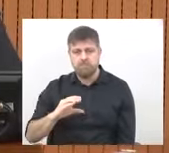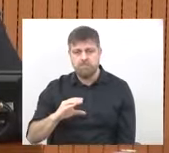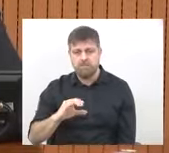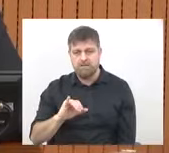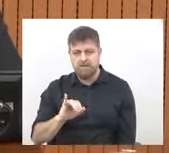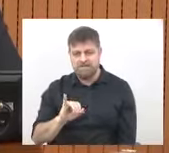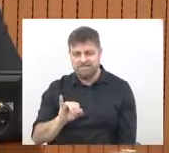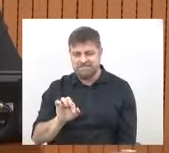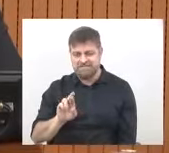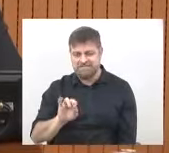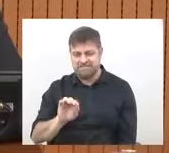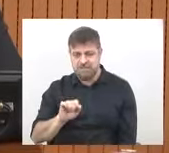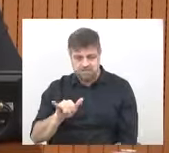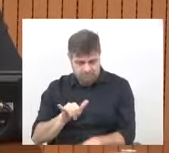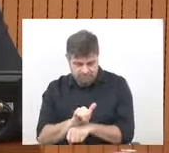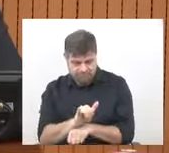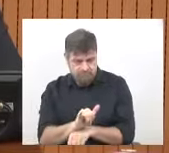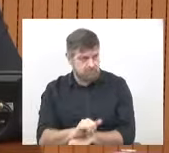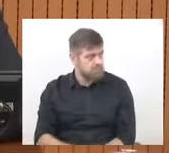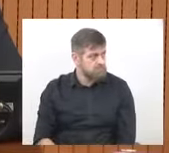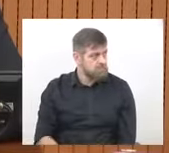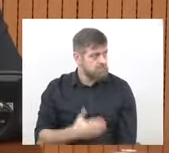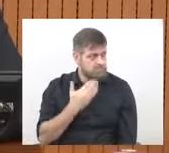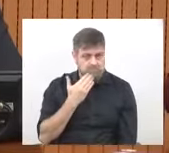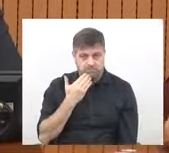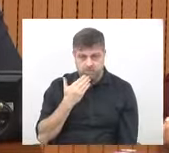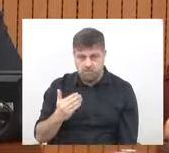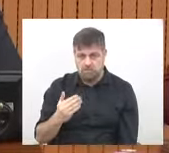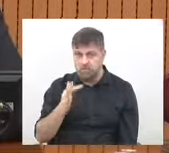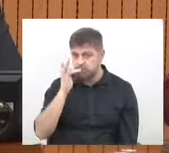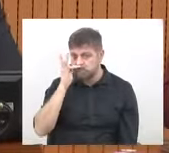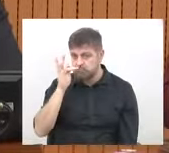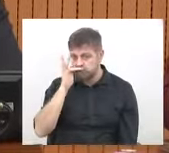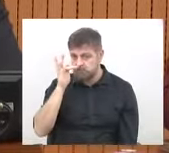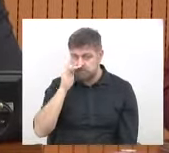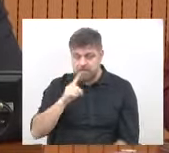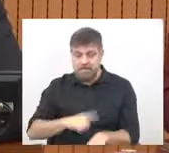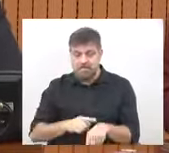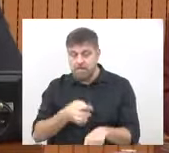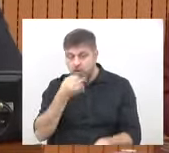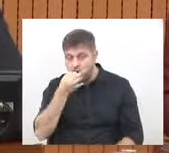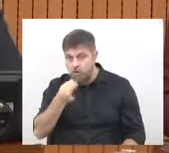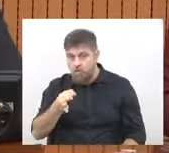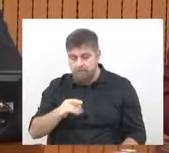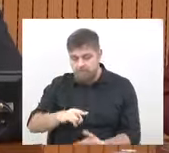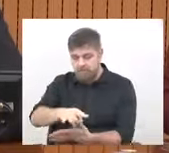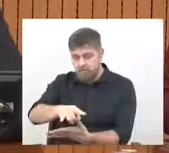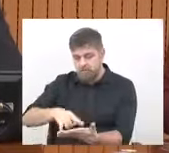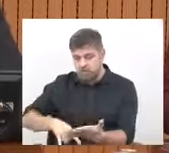Na ausência do vereador Cirilo, solicito o vereador Antônio Flores pedir tempo para exarar o parecer pela